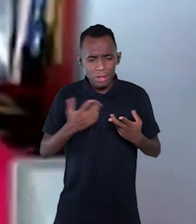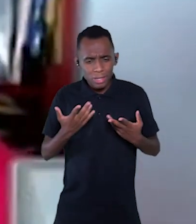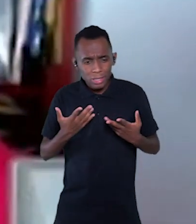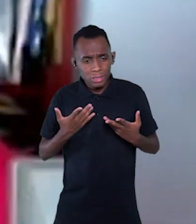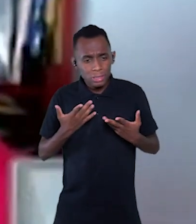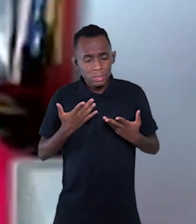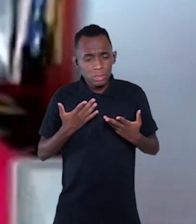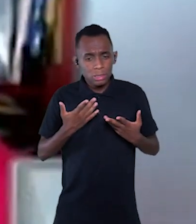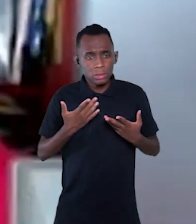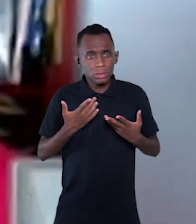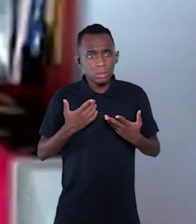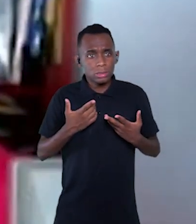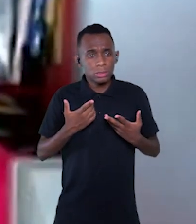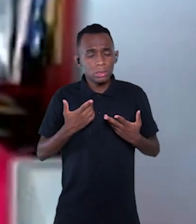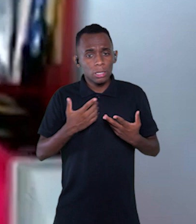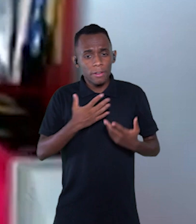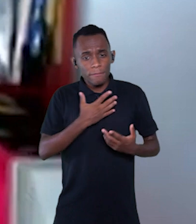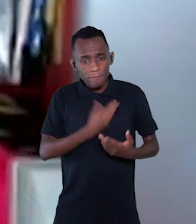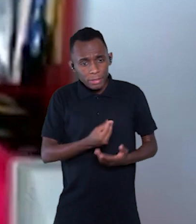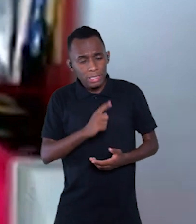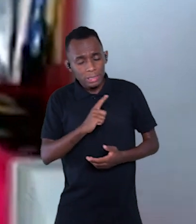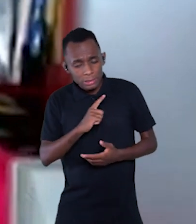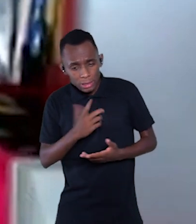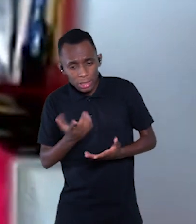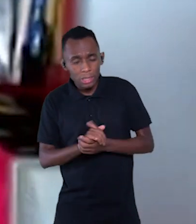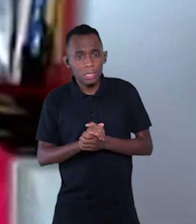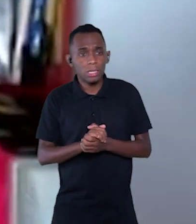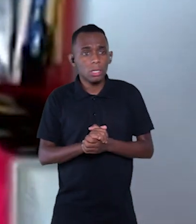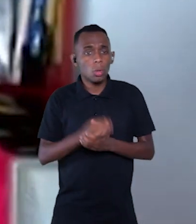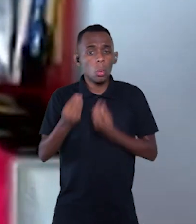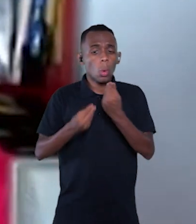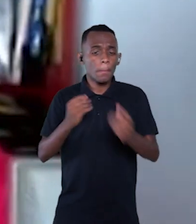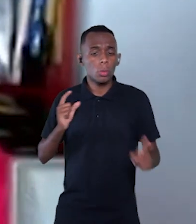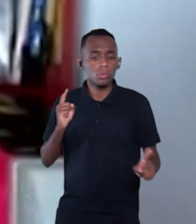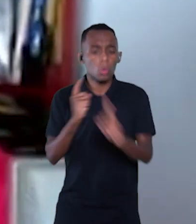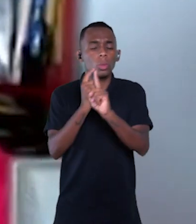filha, como pessoa no mundo, ter encontrado com os meus